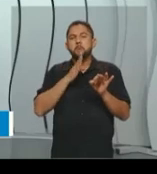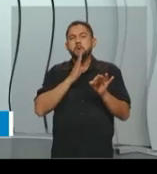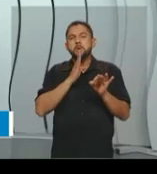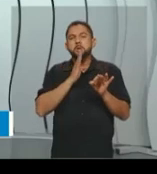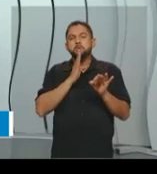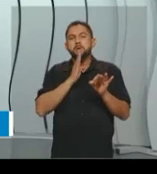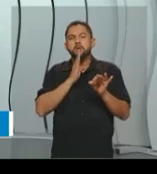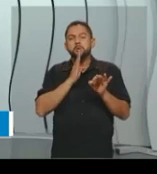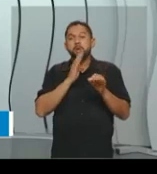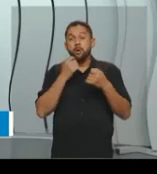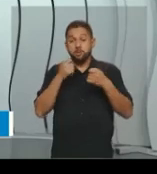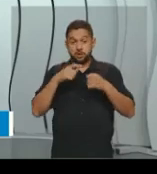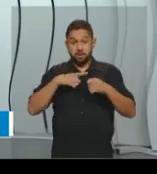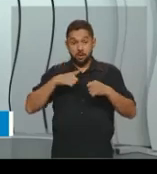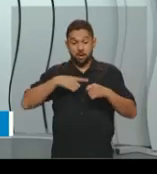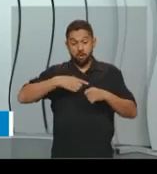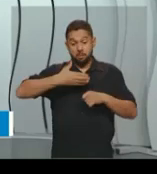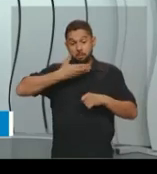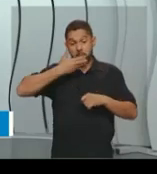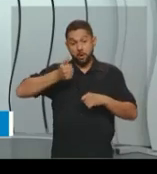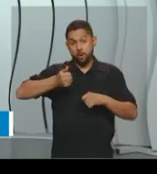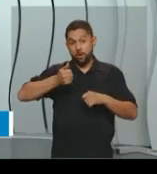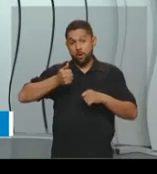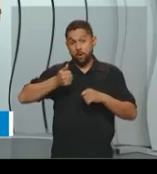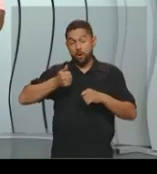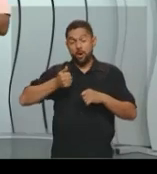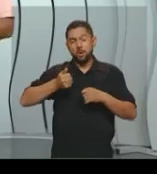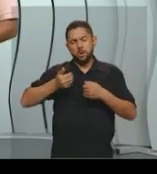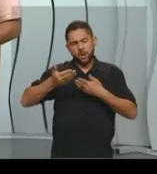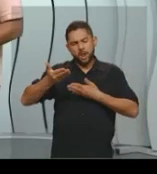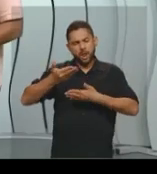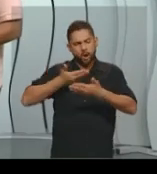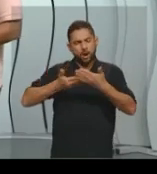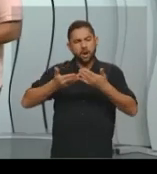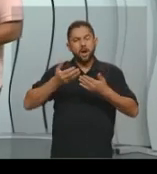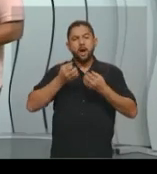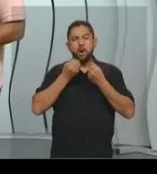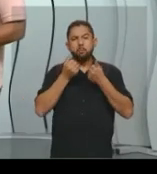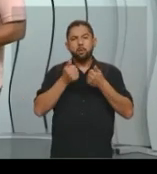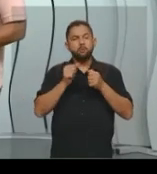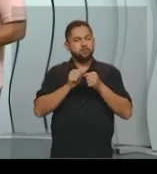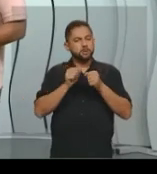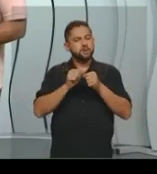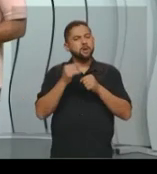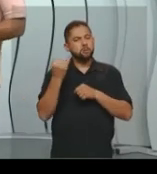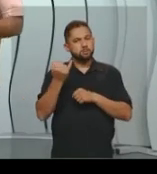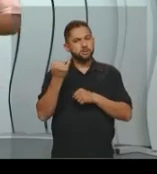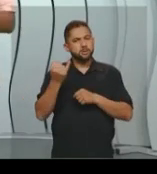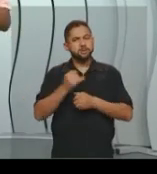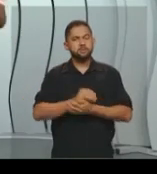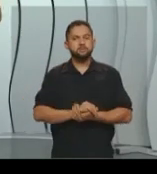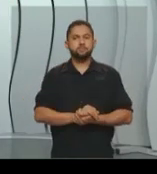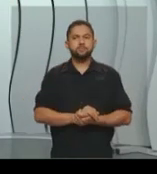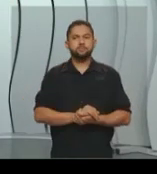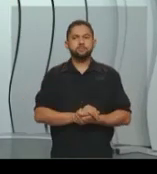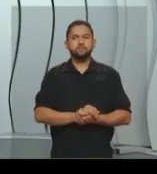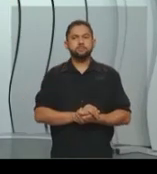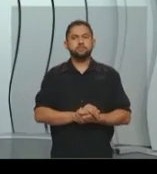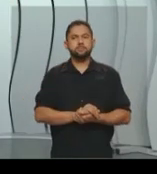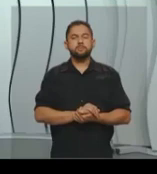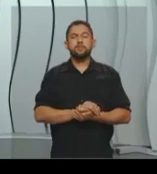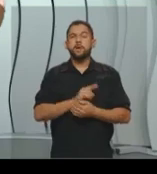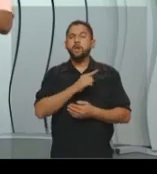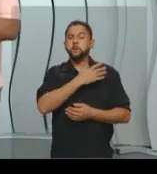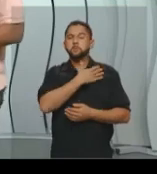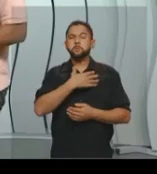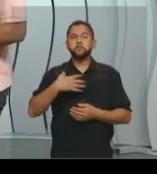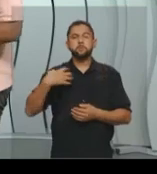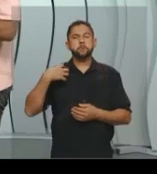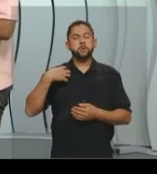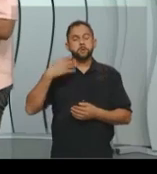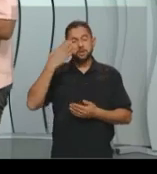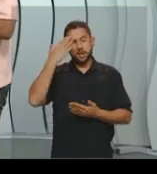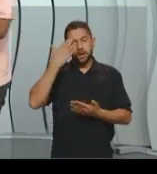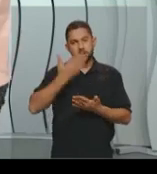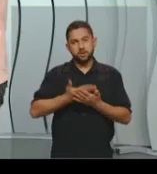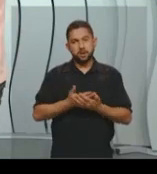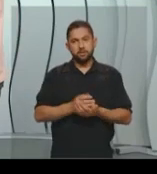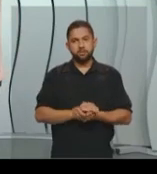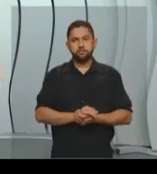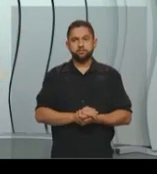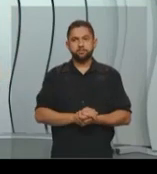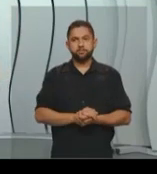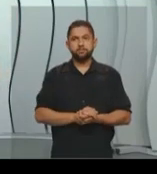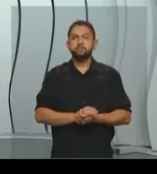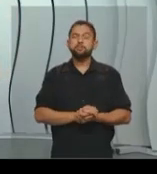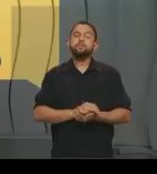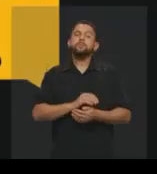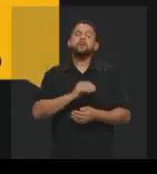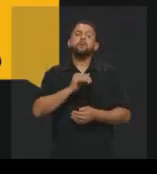ou melhore a minha opinião, se for o caso. Então, é basicamente essa a filosofia de Sócrates. Vamos a uma citação do